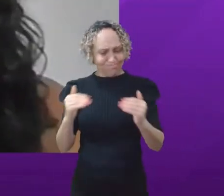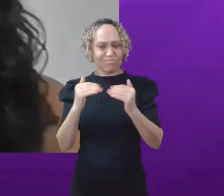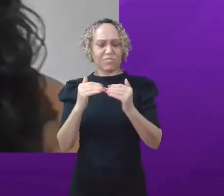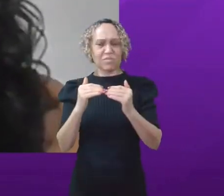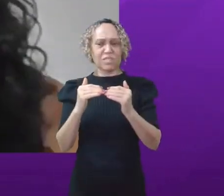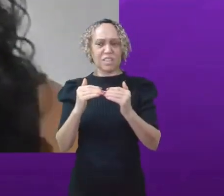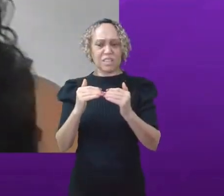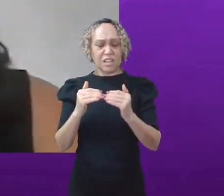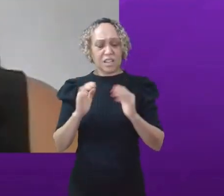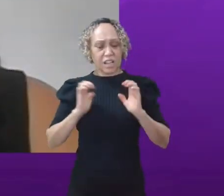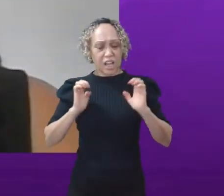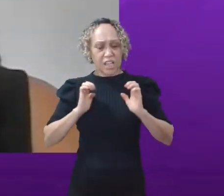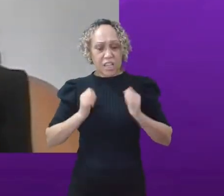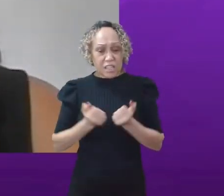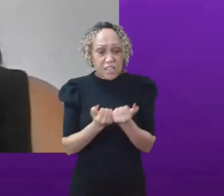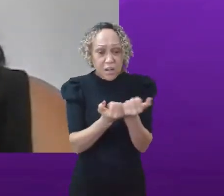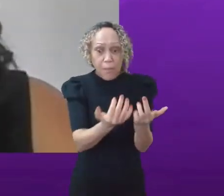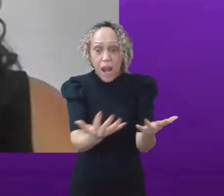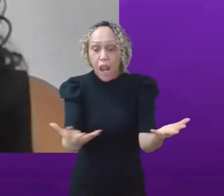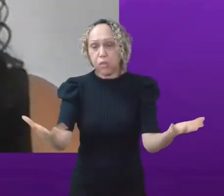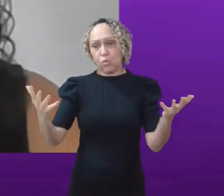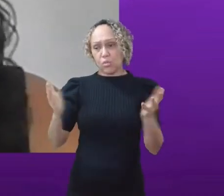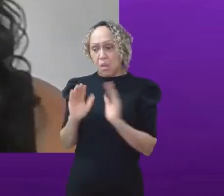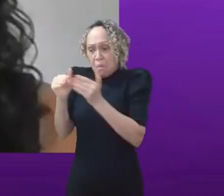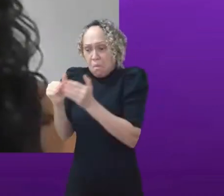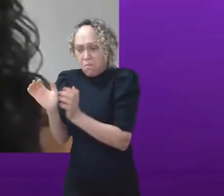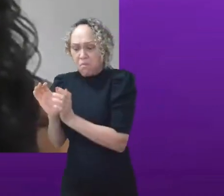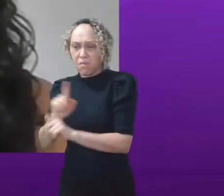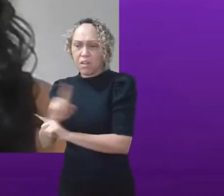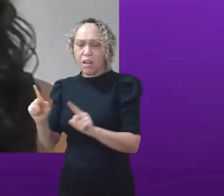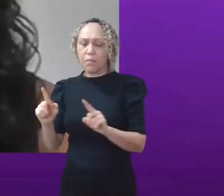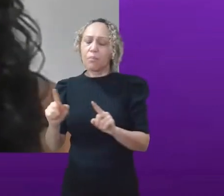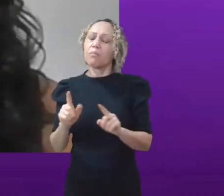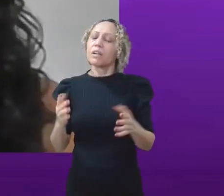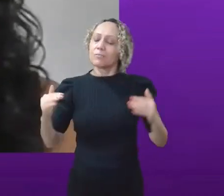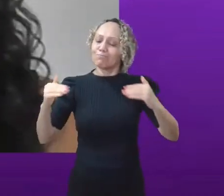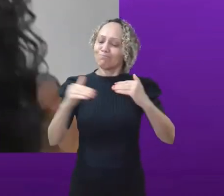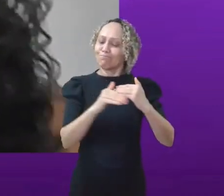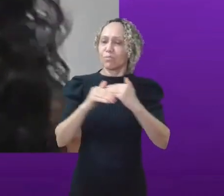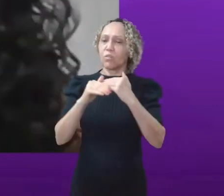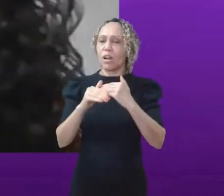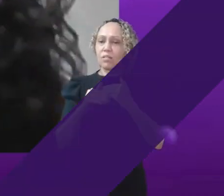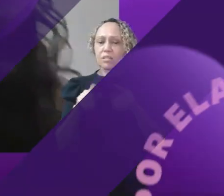criativas e produtivas em harmonia com a natureza e que fortaleça a participação